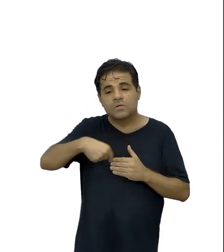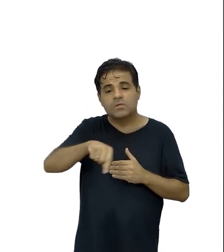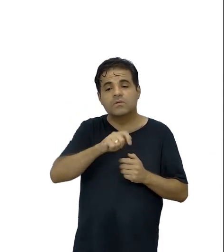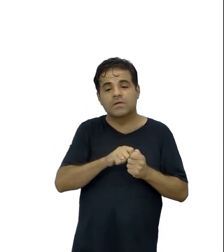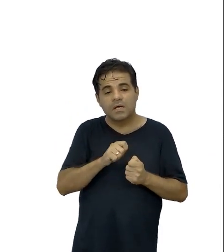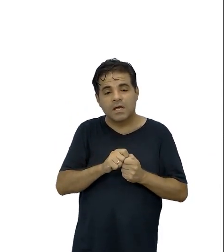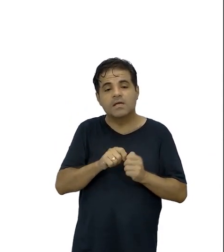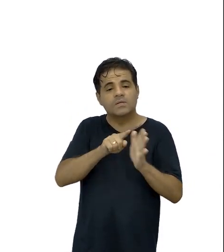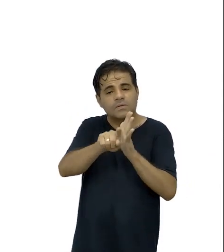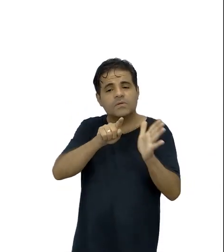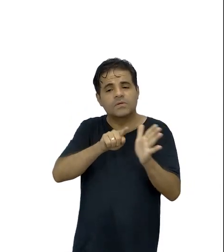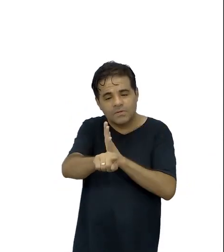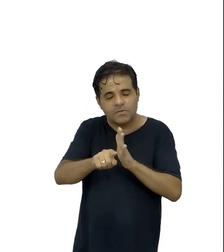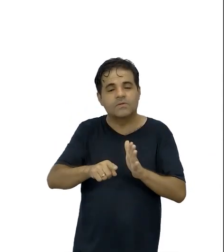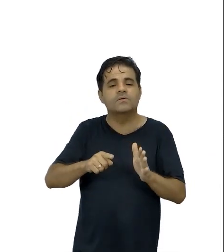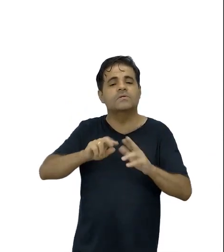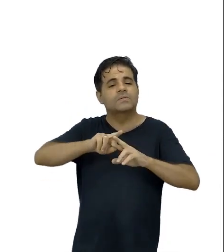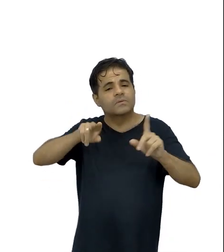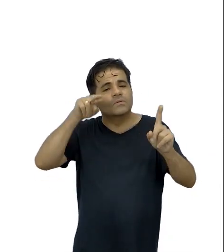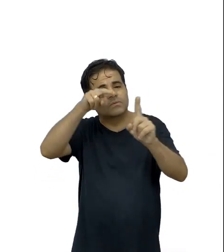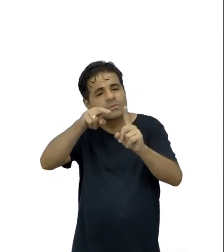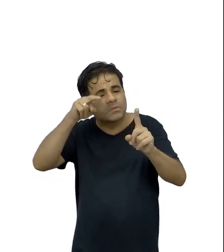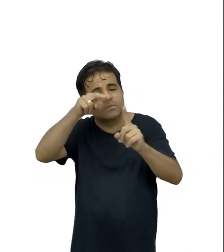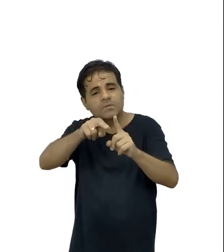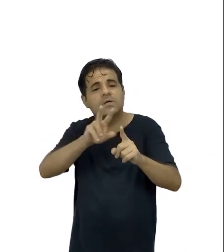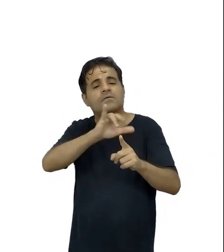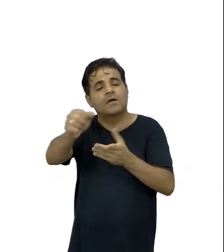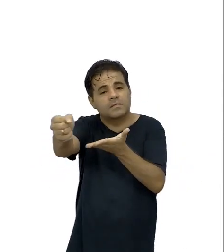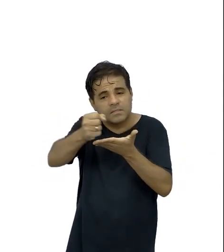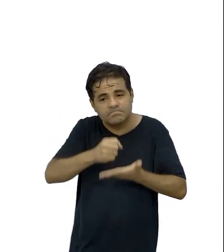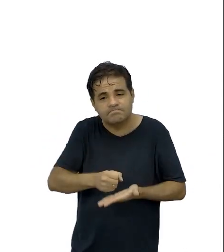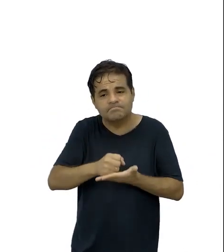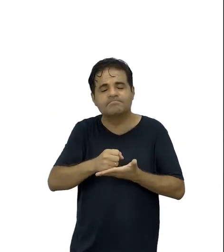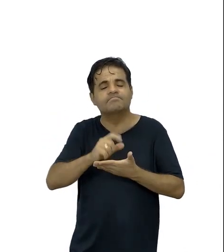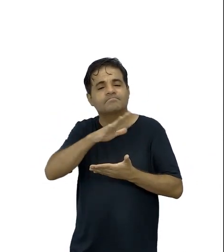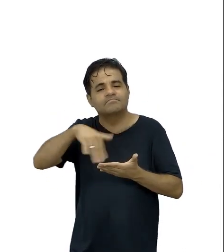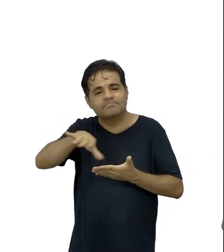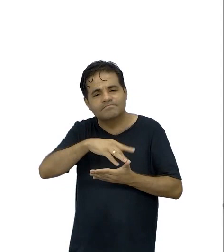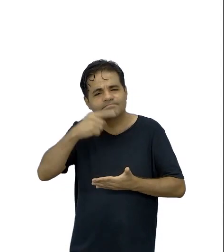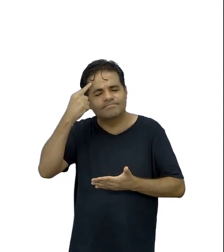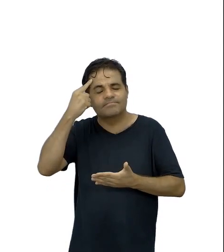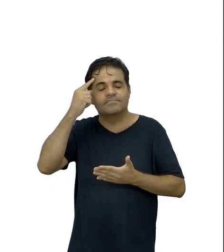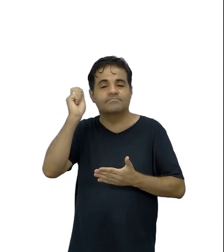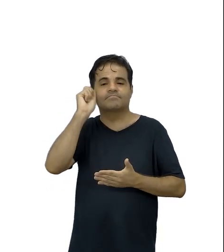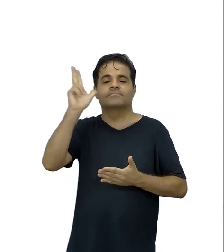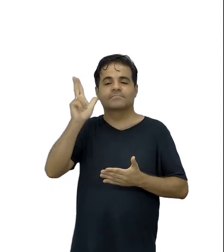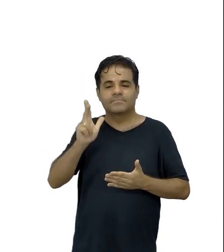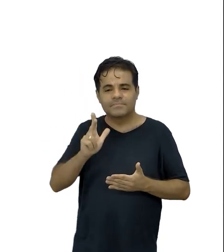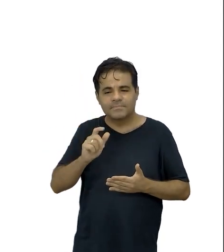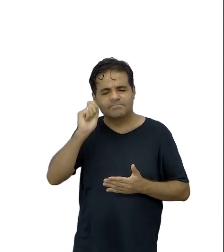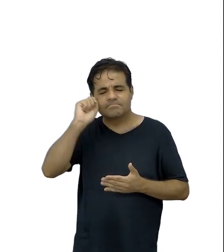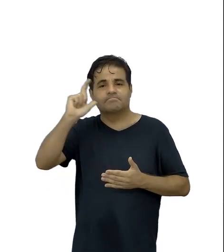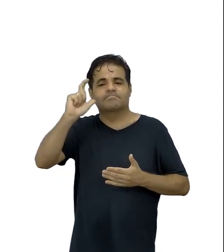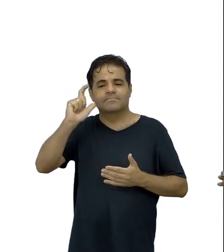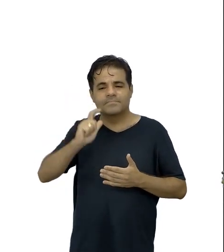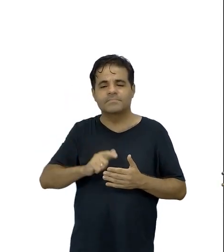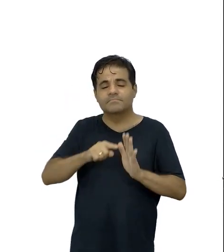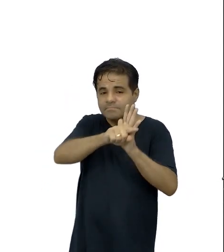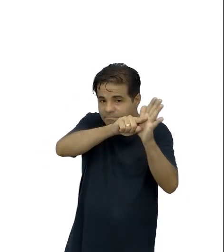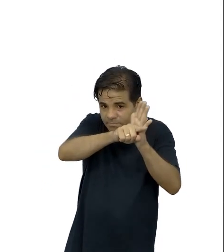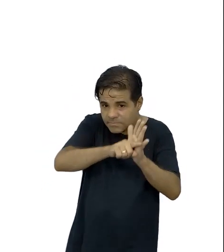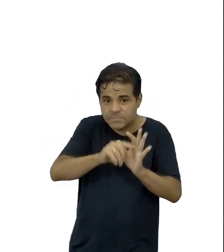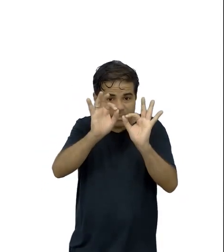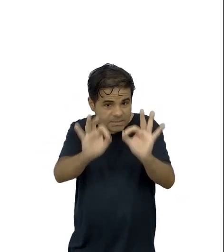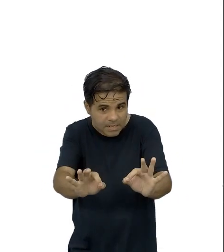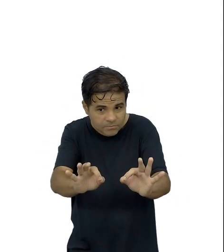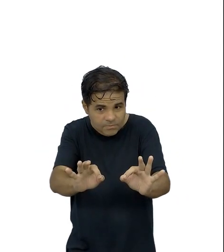faz esses questionamentos, essas inferências, que vai trazer esse despertar prévio para análise,